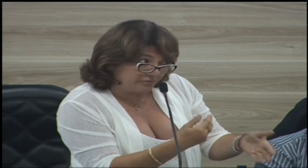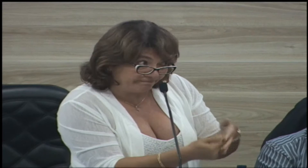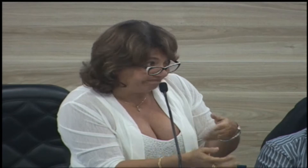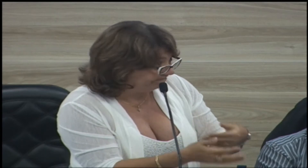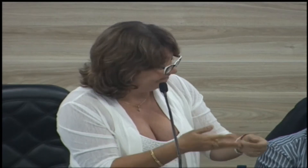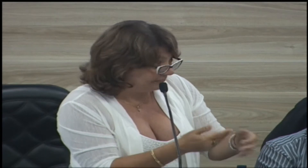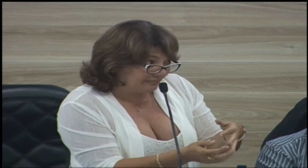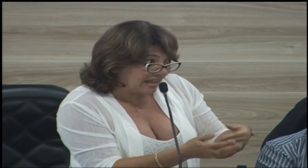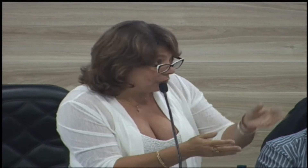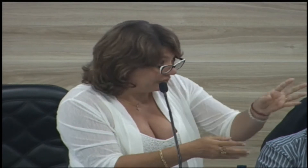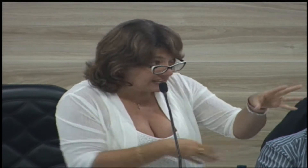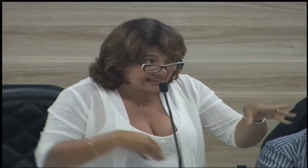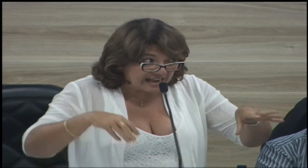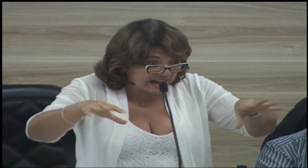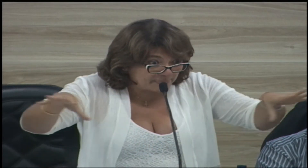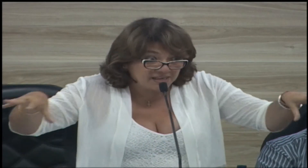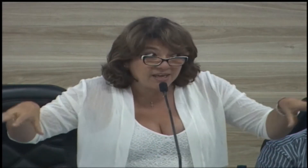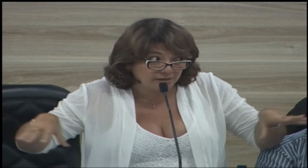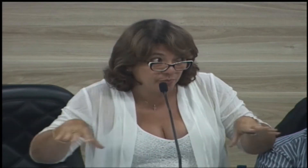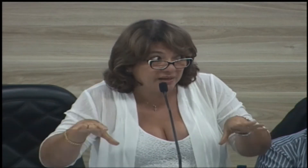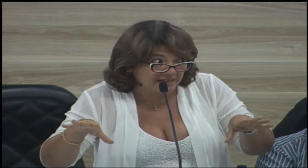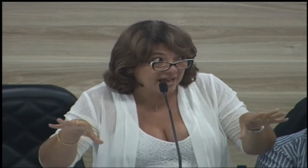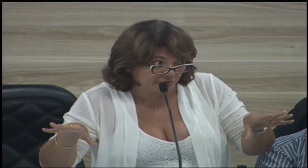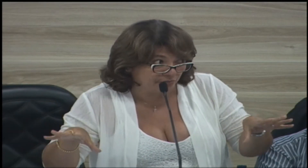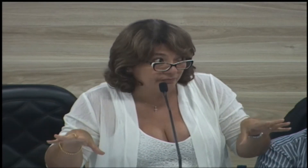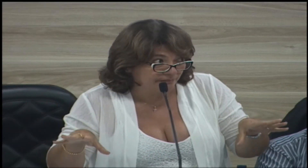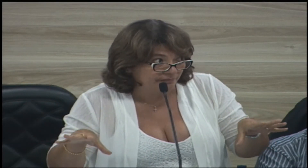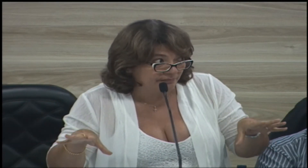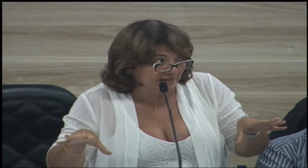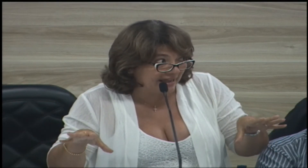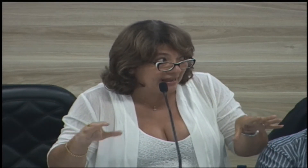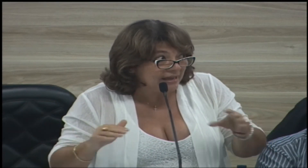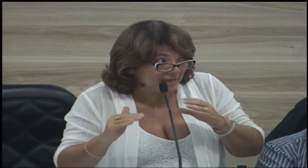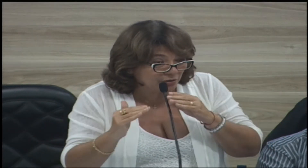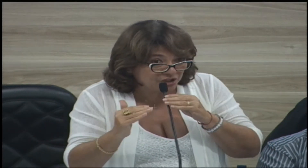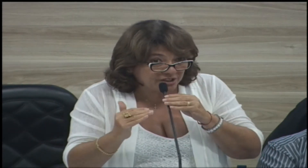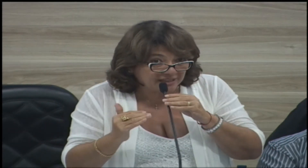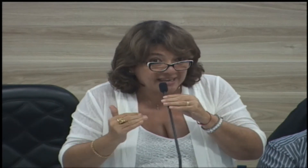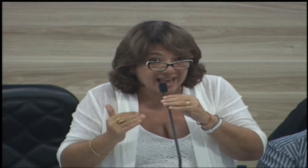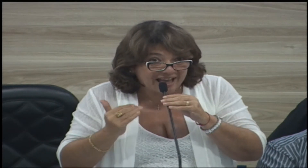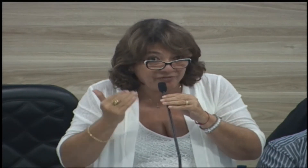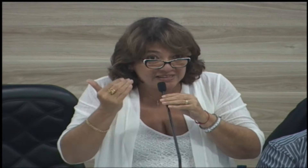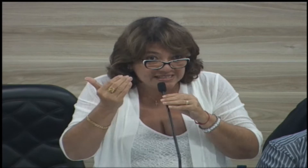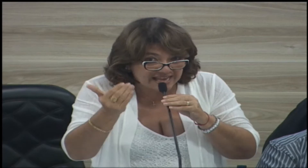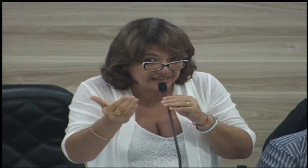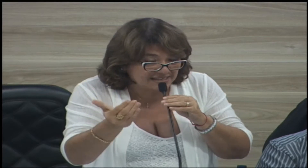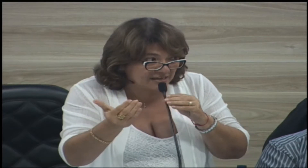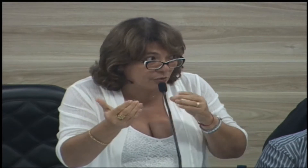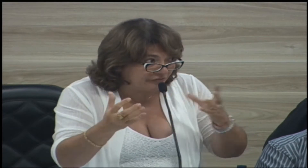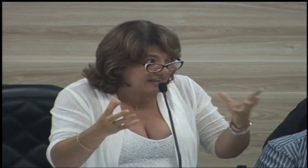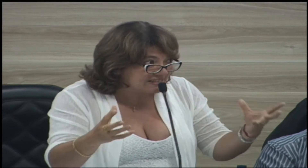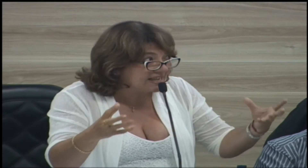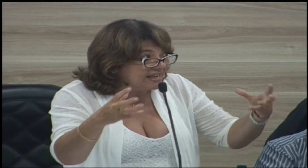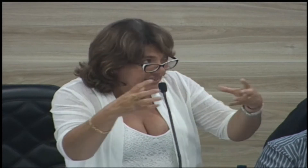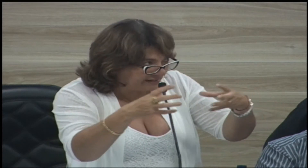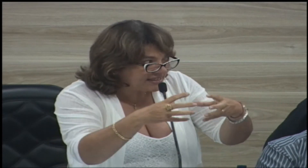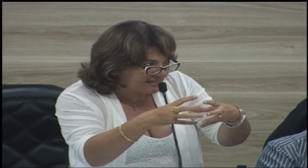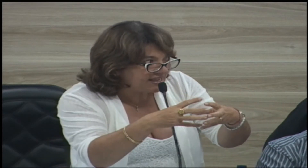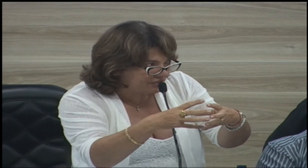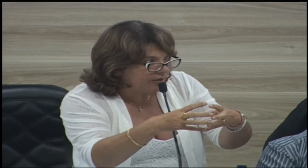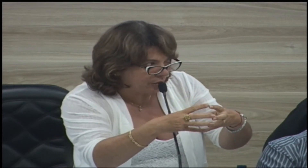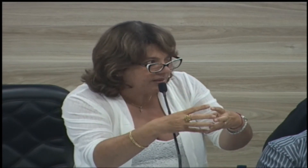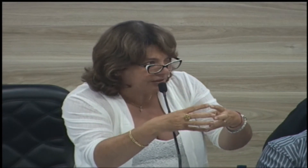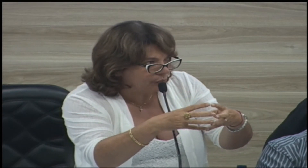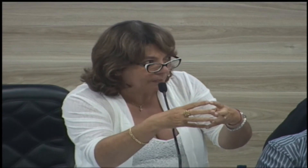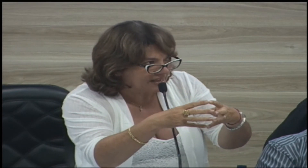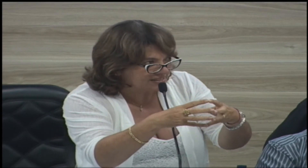menor, a conversa ela acaba aqui, no plenário. Né? Então a gente tem que avançar nessa conversa e trazer